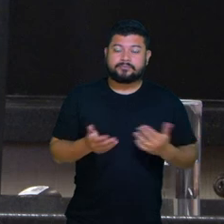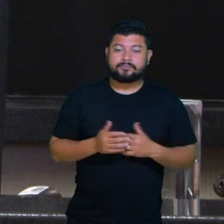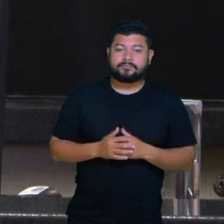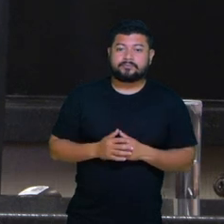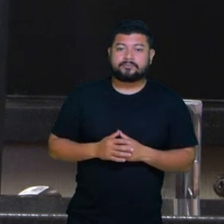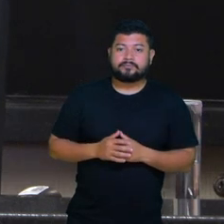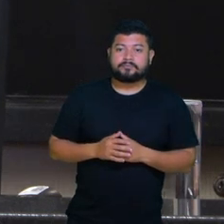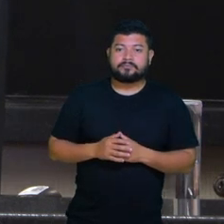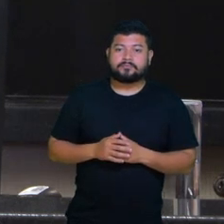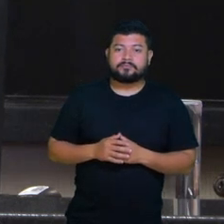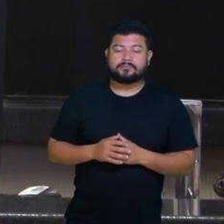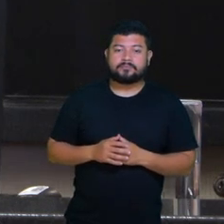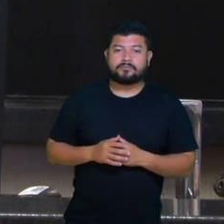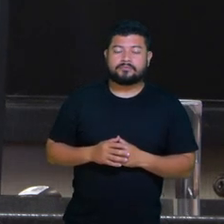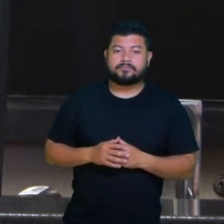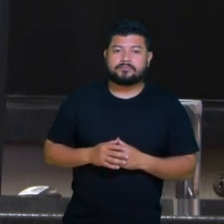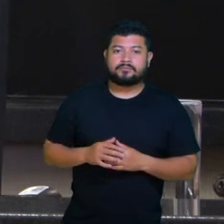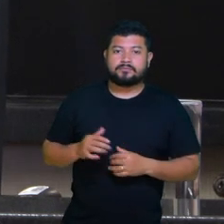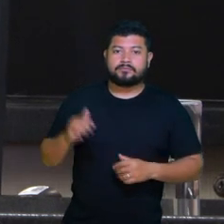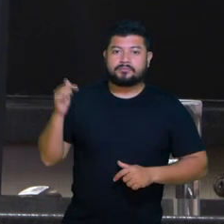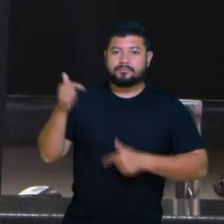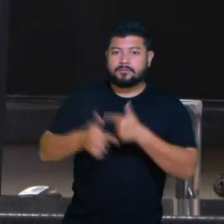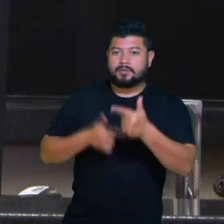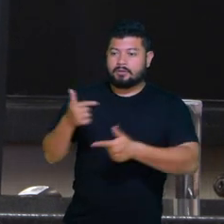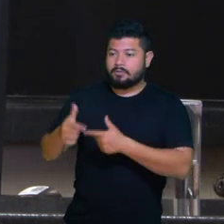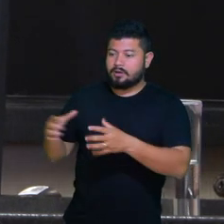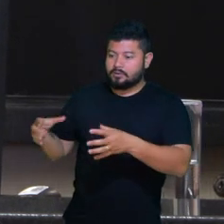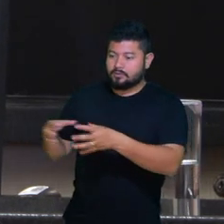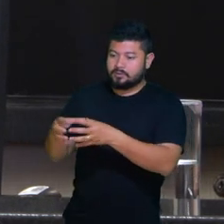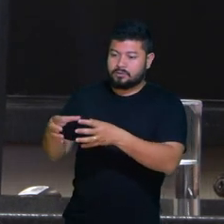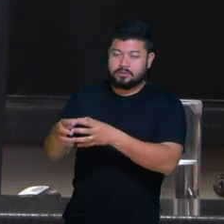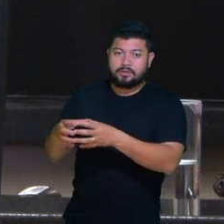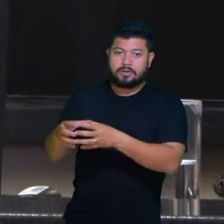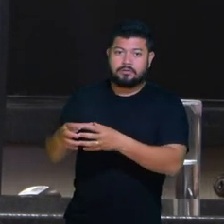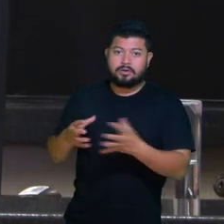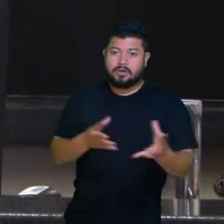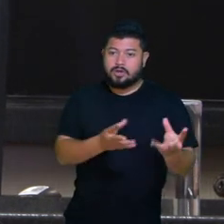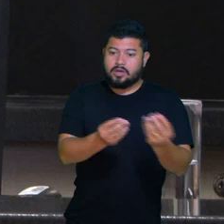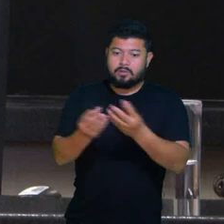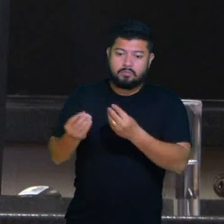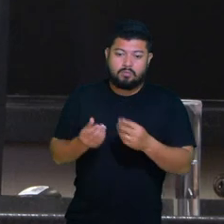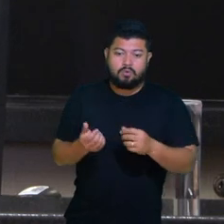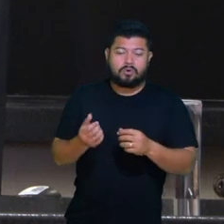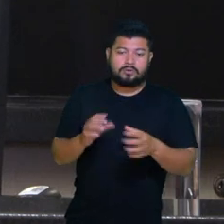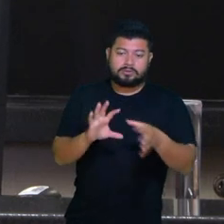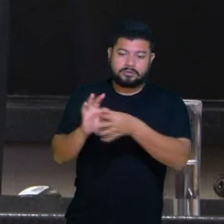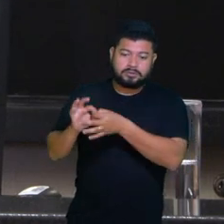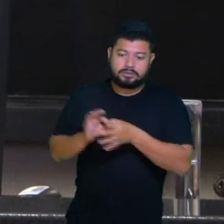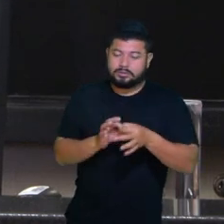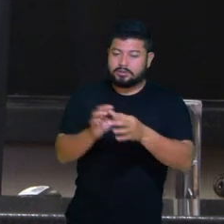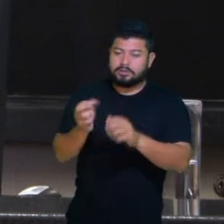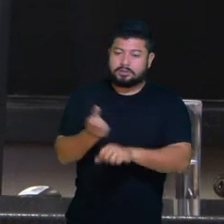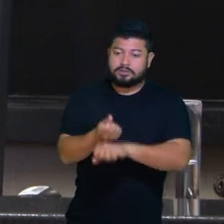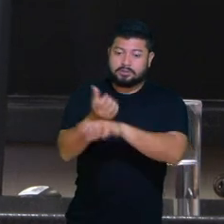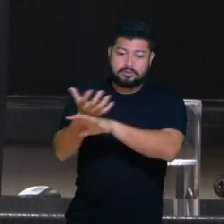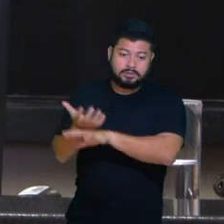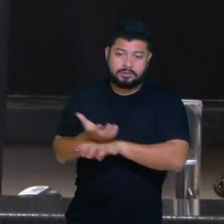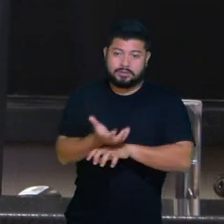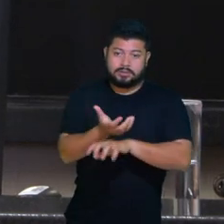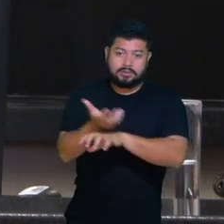ah trabalho coletivo e interdisciplinar né o processo pedagógico é